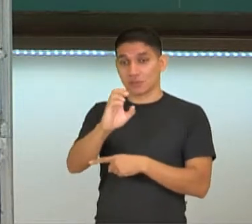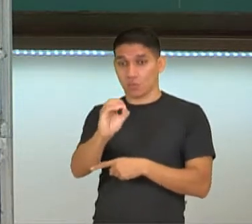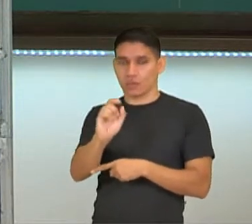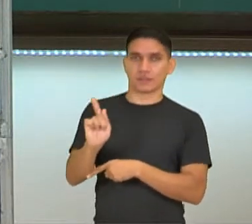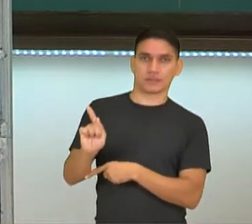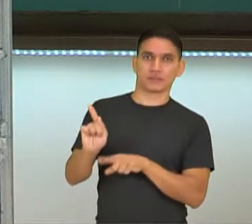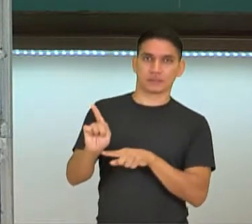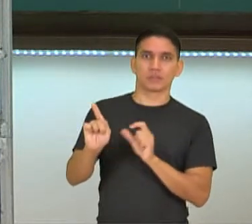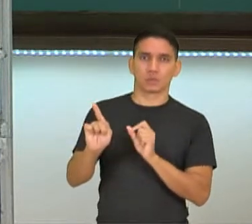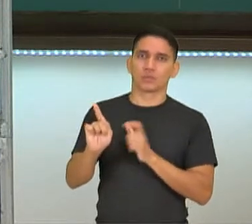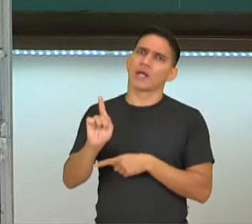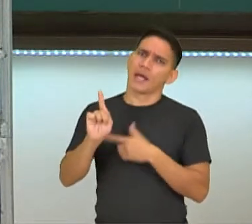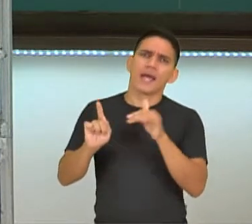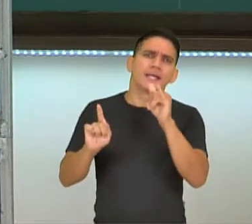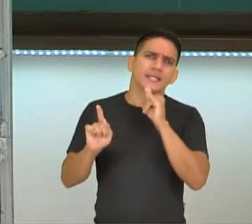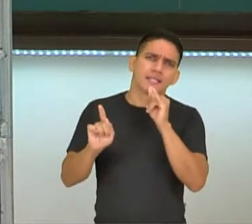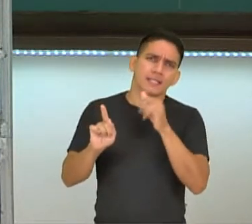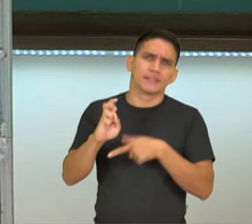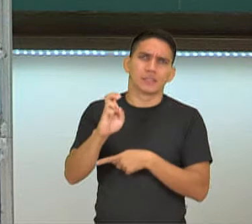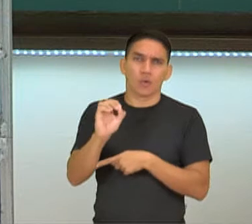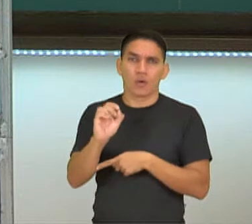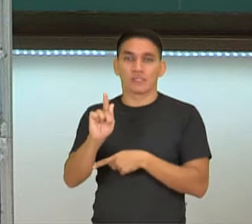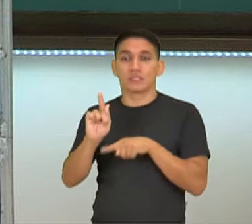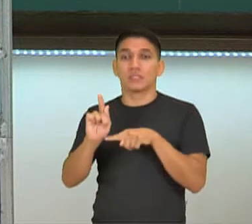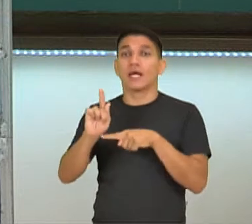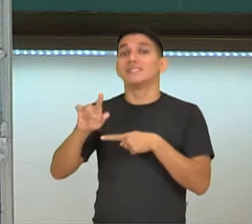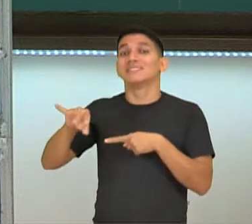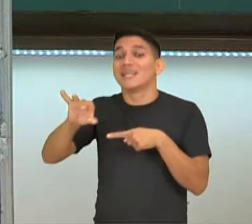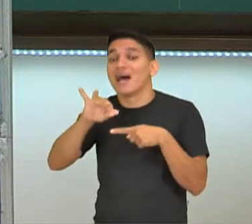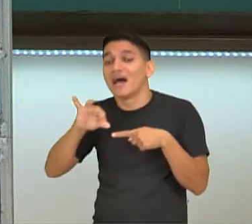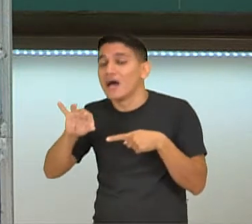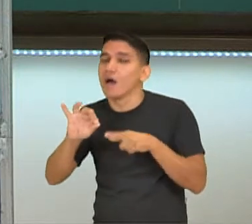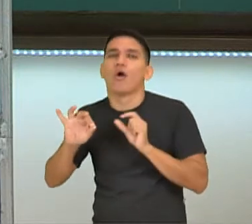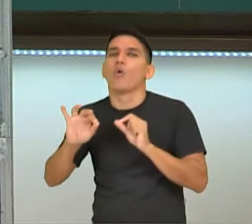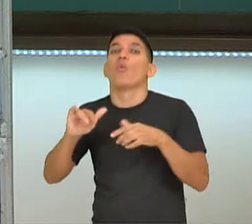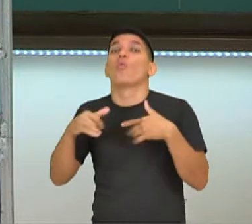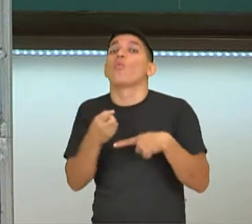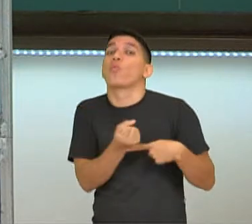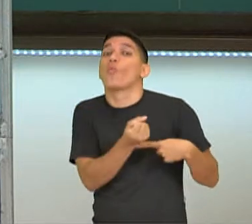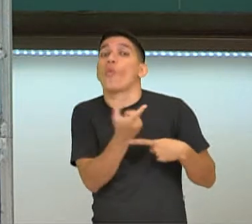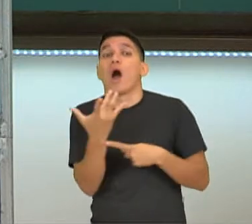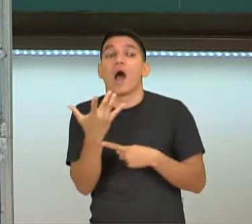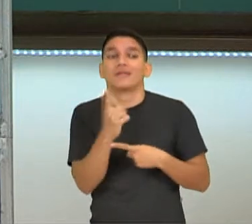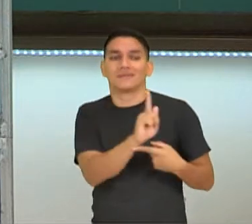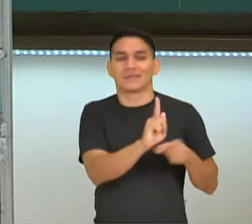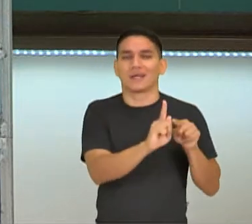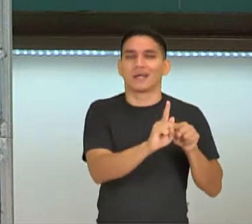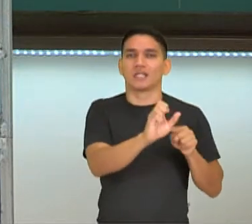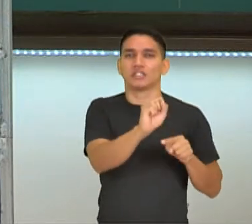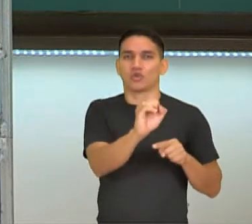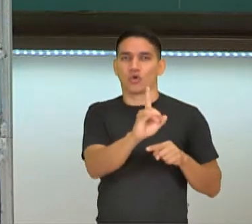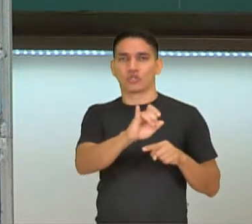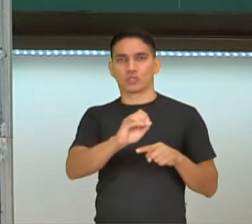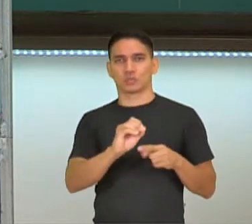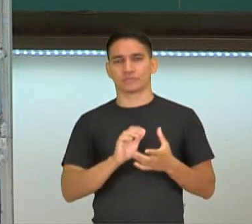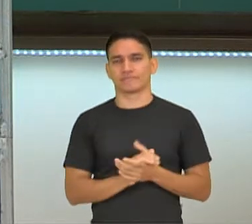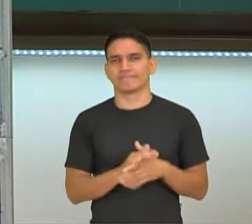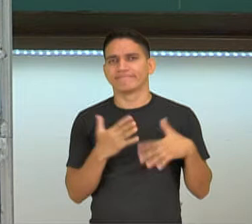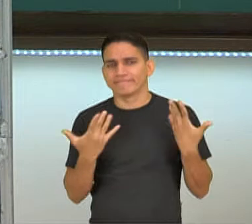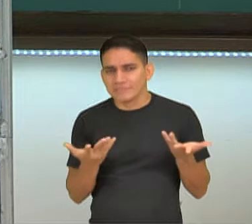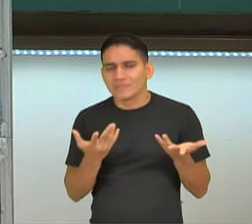né? Eles colocaram um exemplo em 50 gramas de sal. Qual seria a quantidade em gramas de sódio? Então, nós vimos